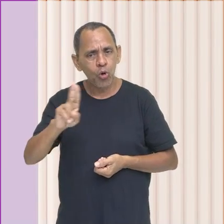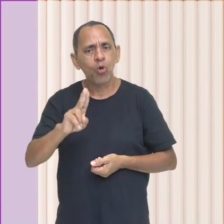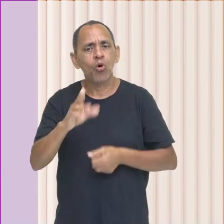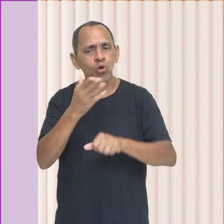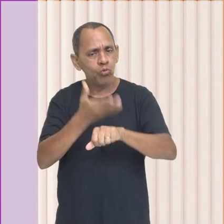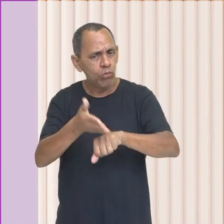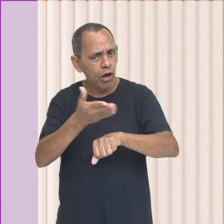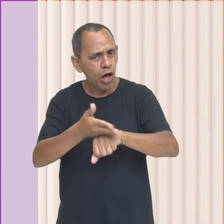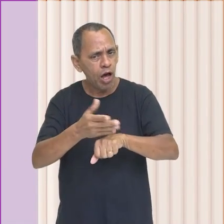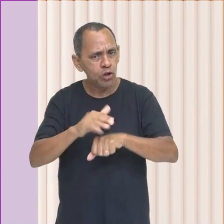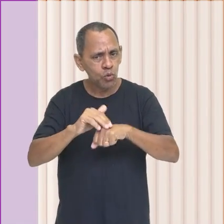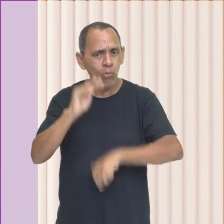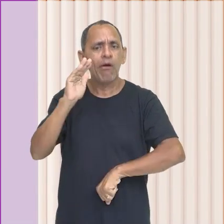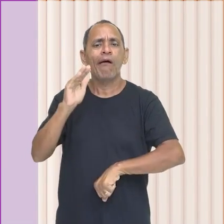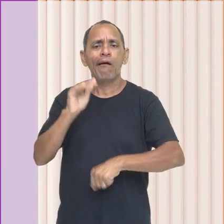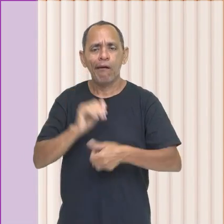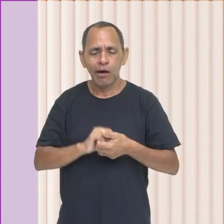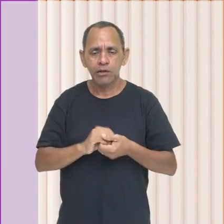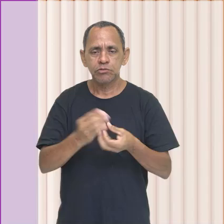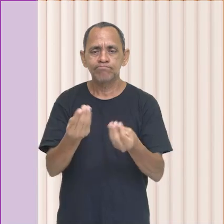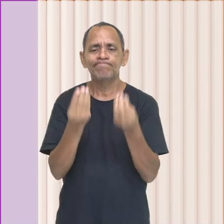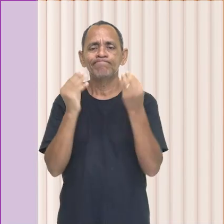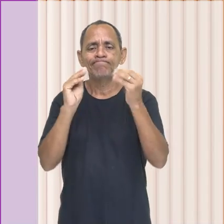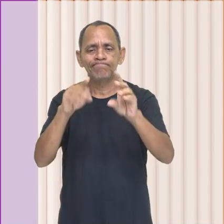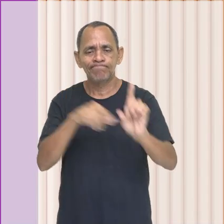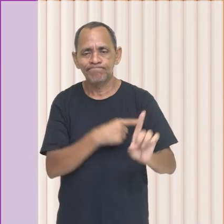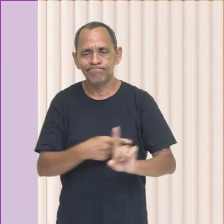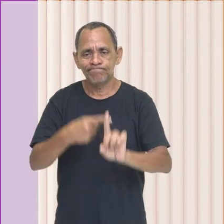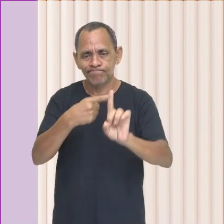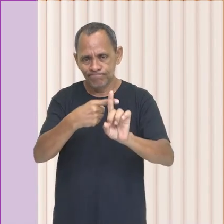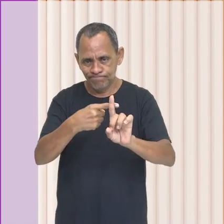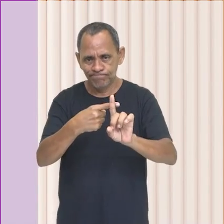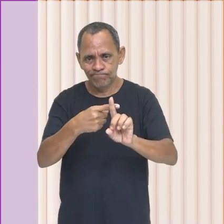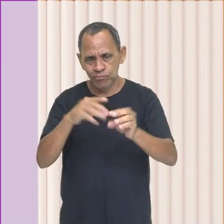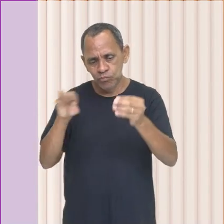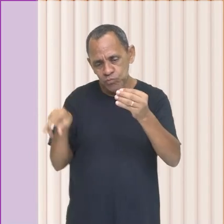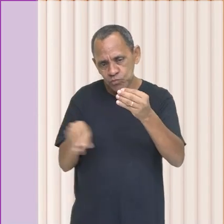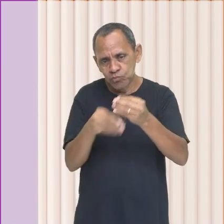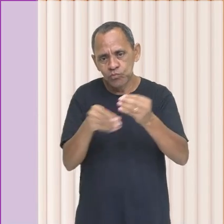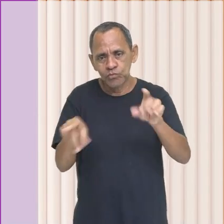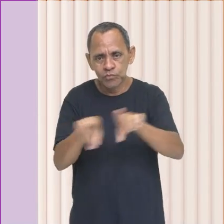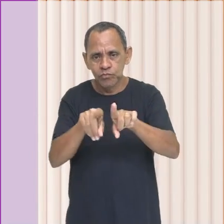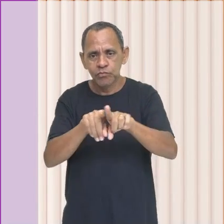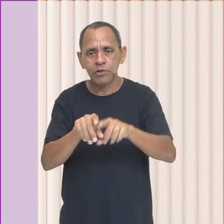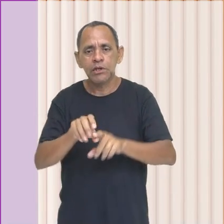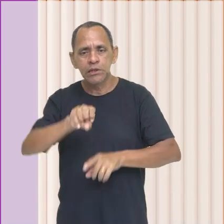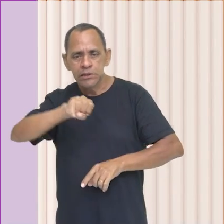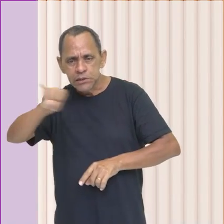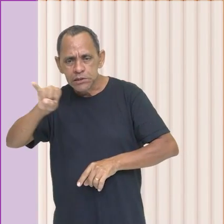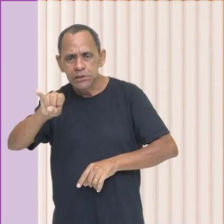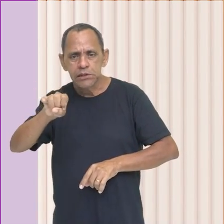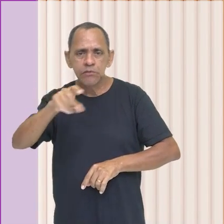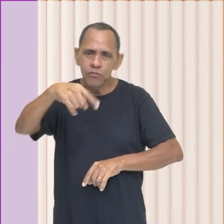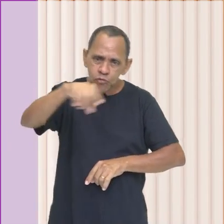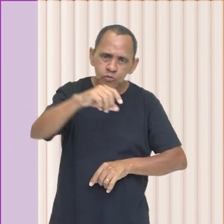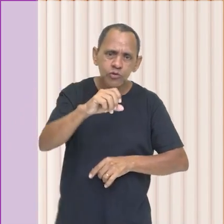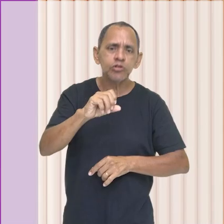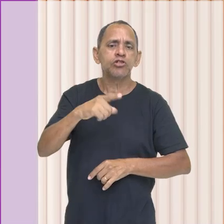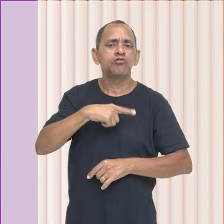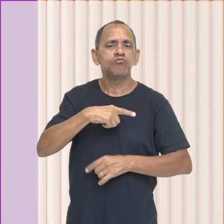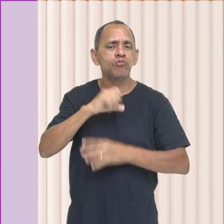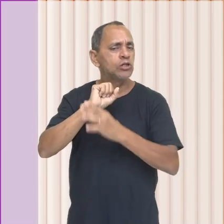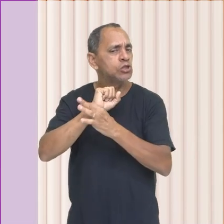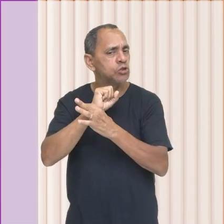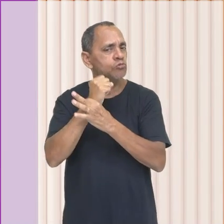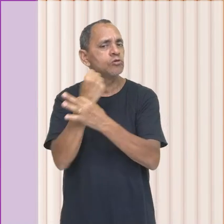da adição tá mas se você se sentir mais seguro em utilizar um outro método utiliza aquele método que você se sente mais